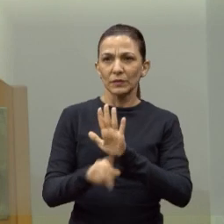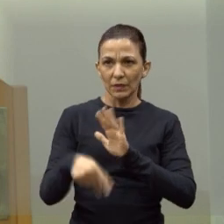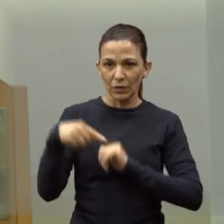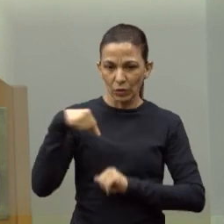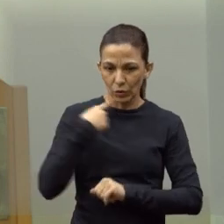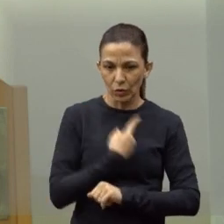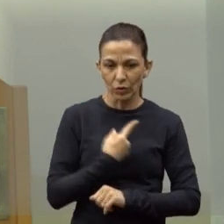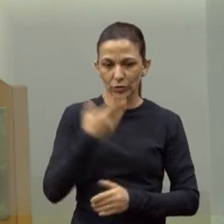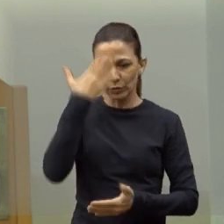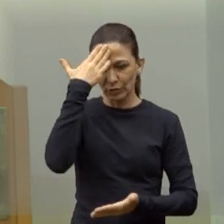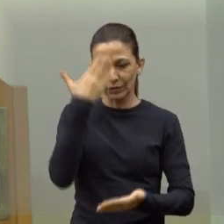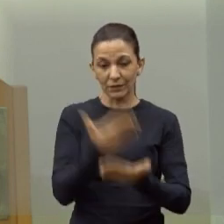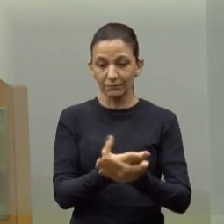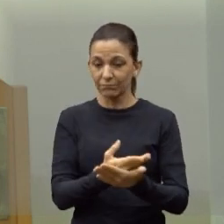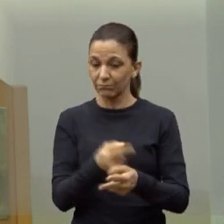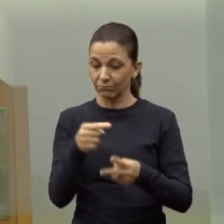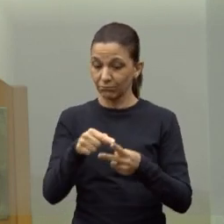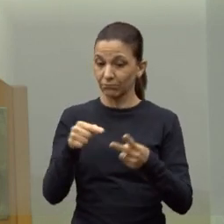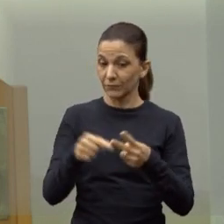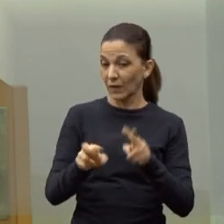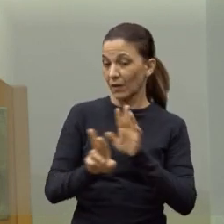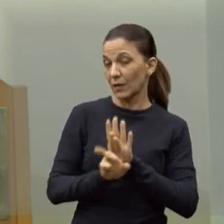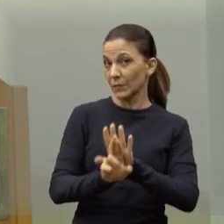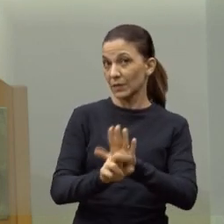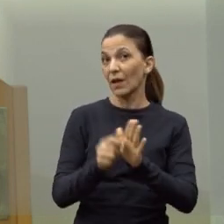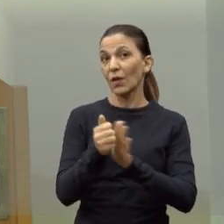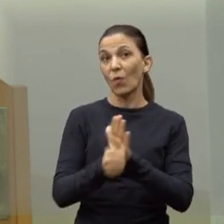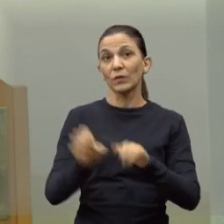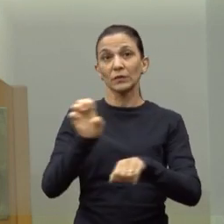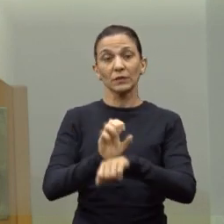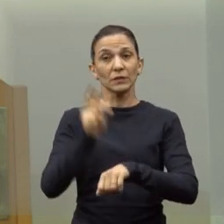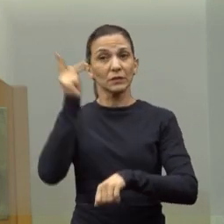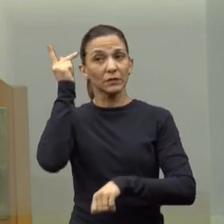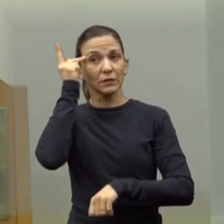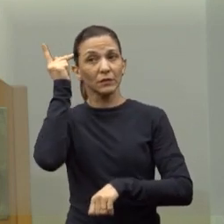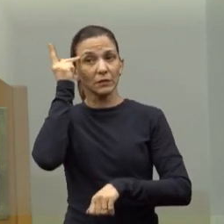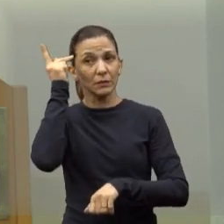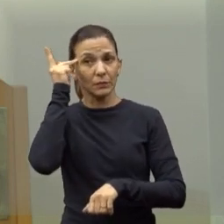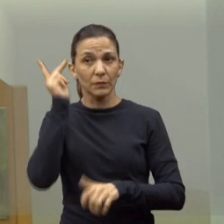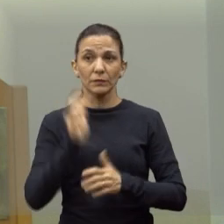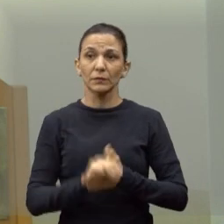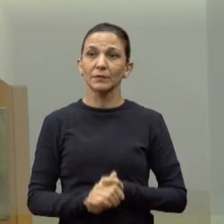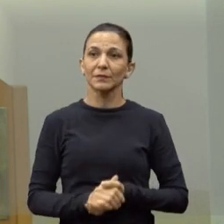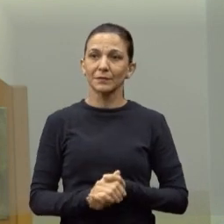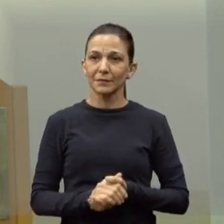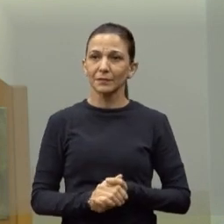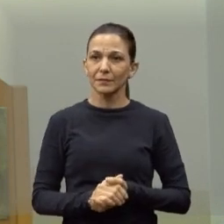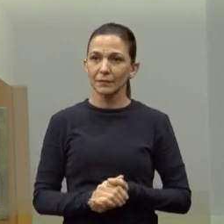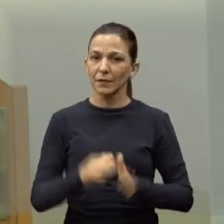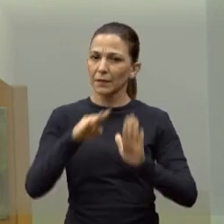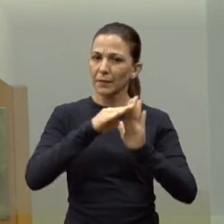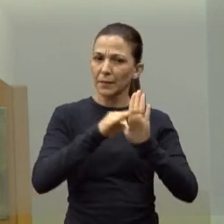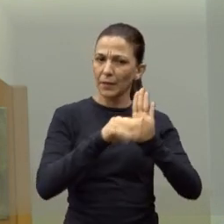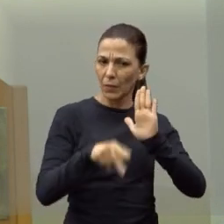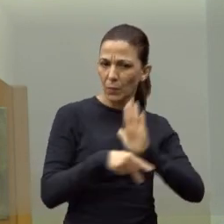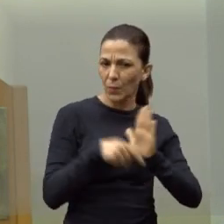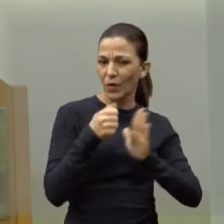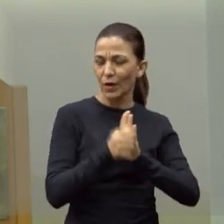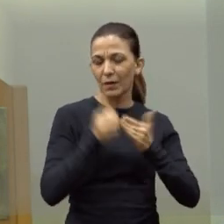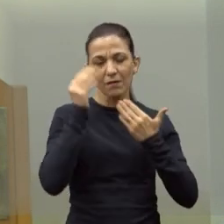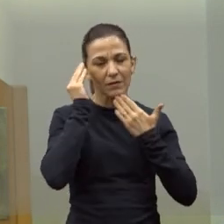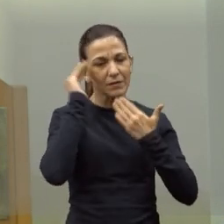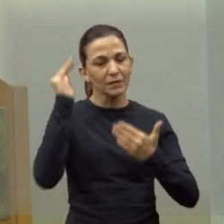vocês mais que nunca Vai representar Araraquara no Estado de São Paulo inteiro cuidado das pautas de Araraquara Muito